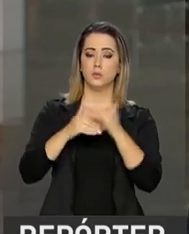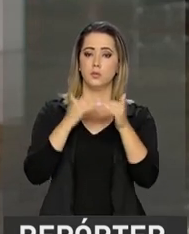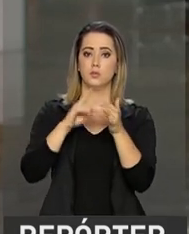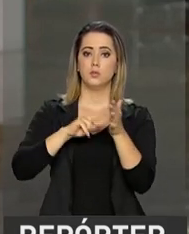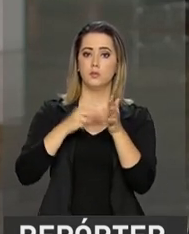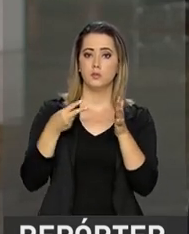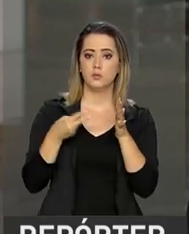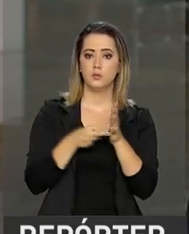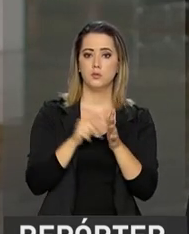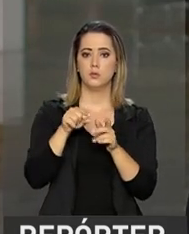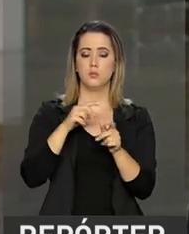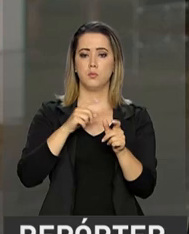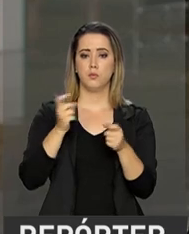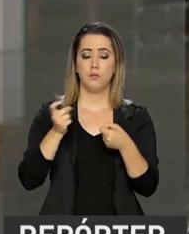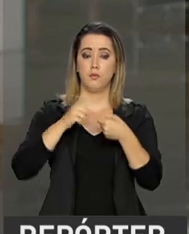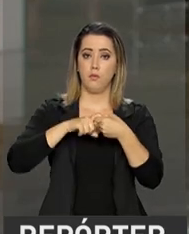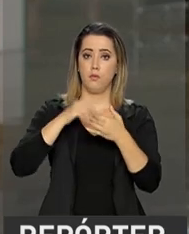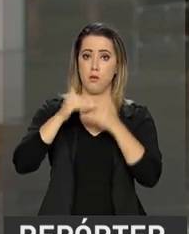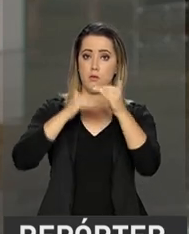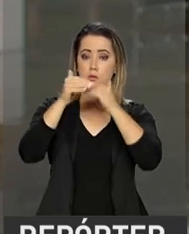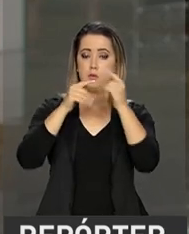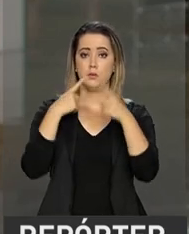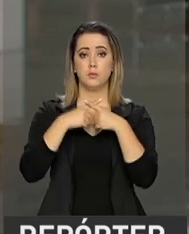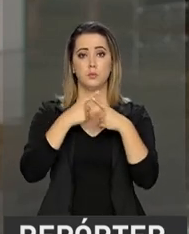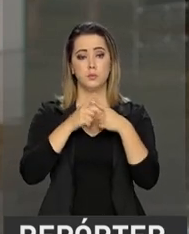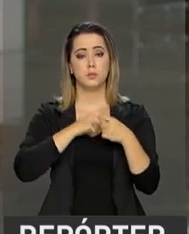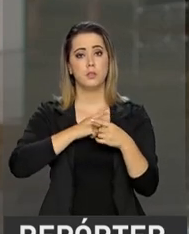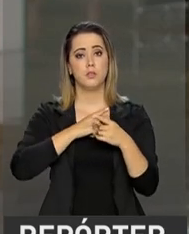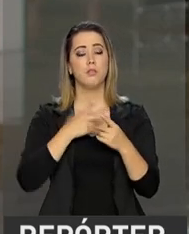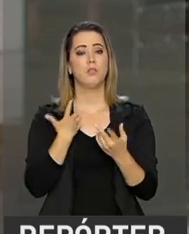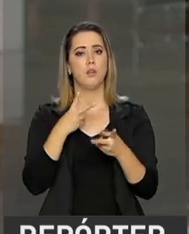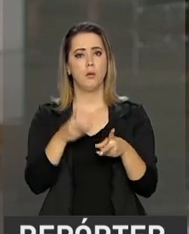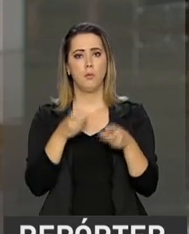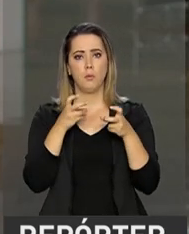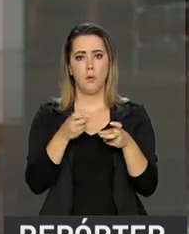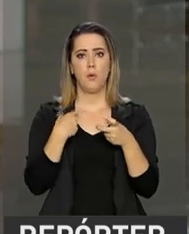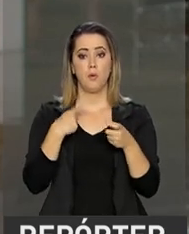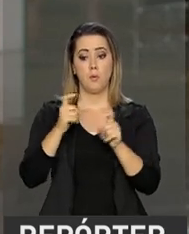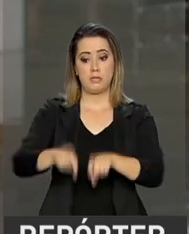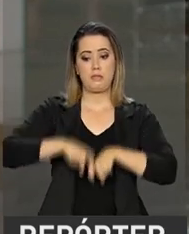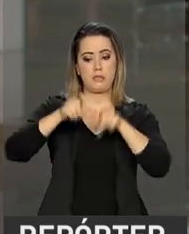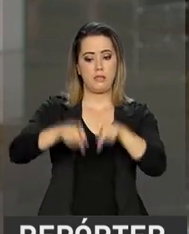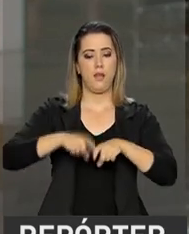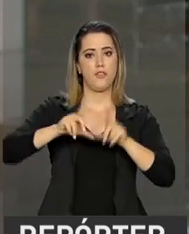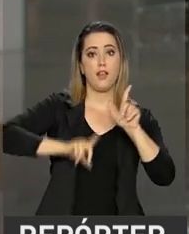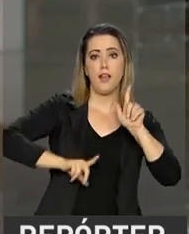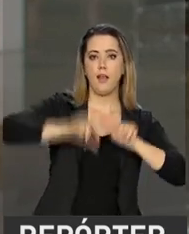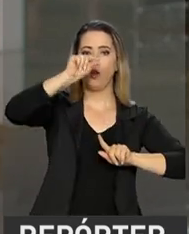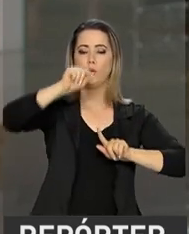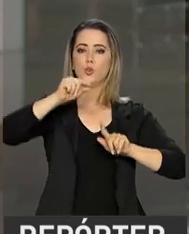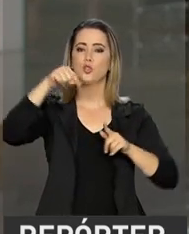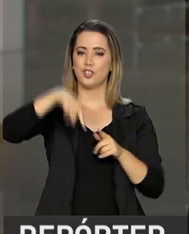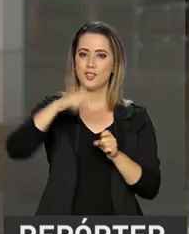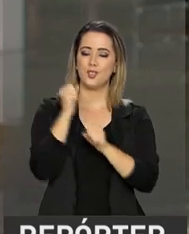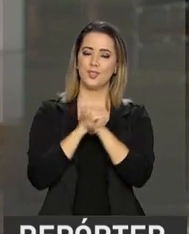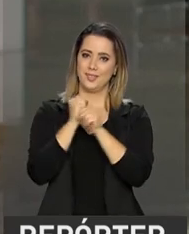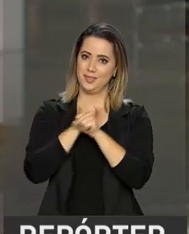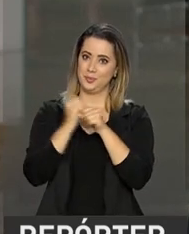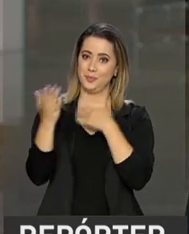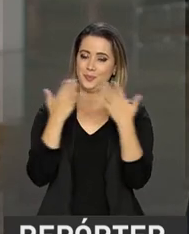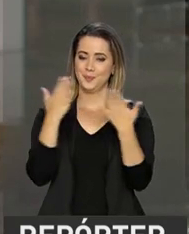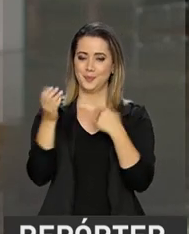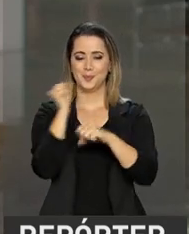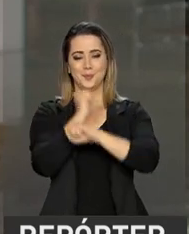por fazer essa retomada na medida em que há uma previsão de safra recorde de grãos neste ano em relação